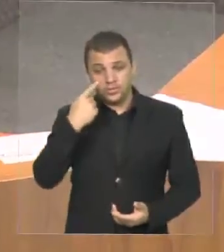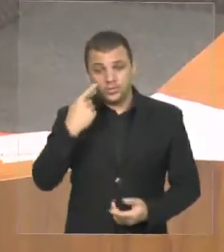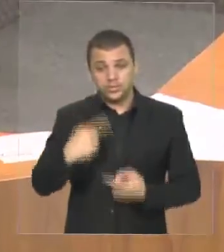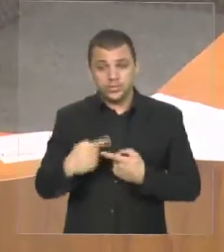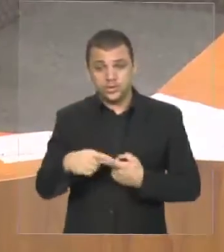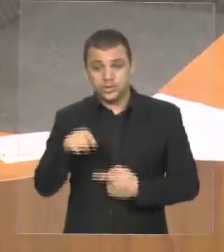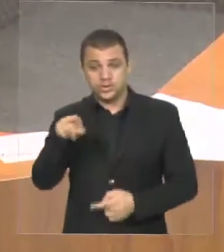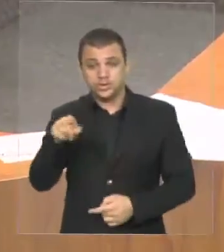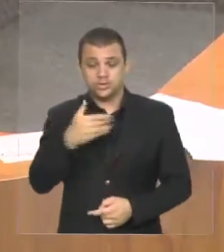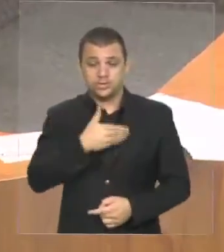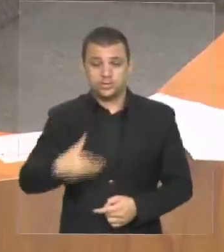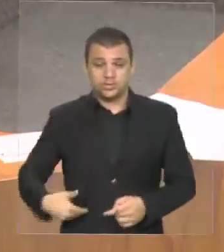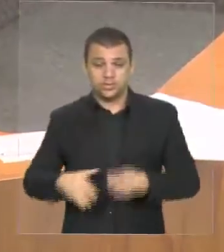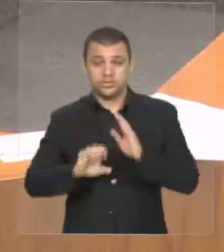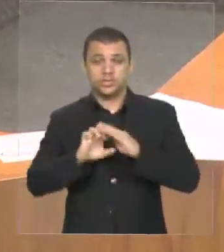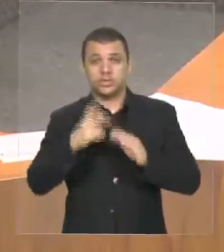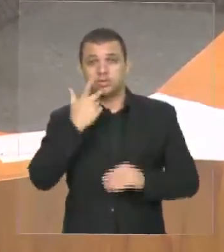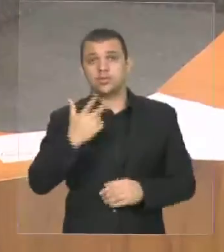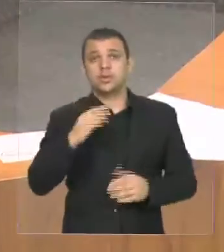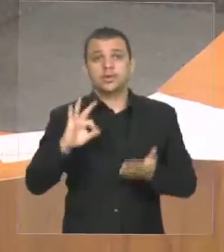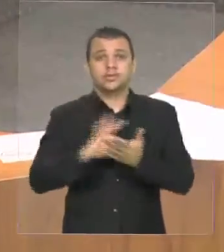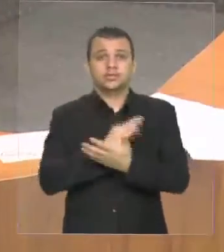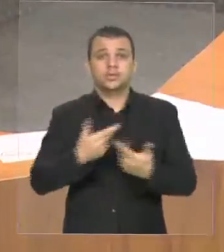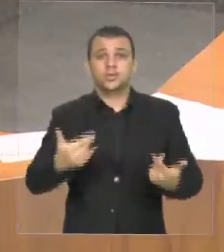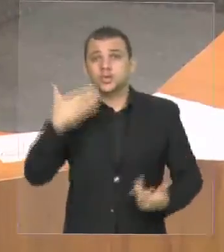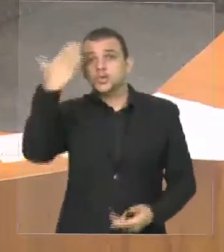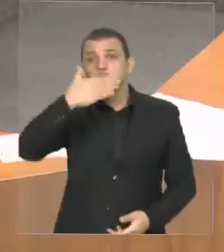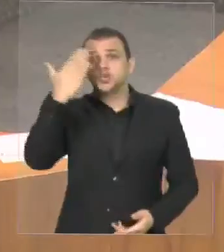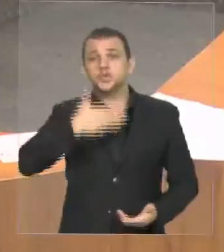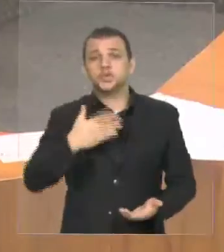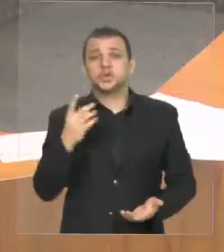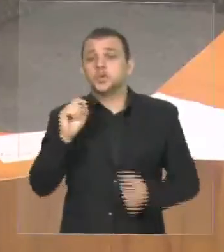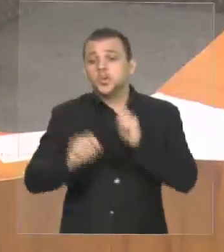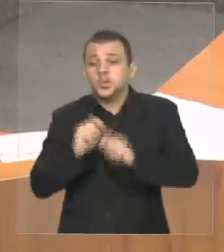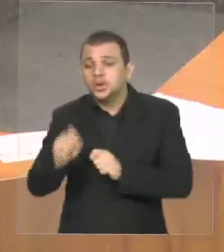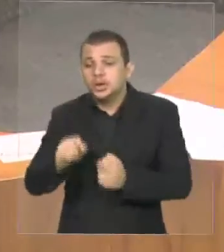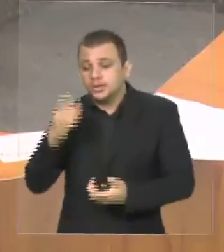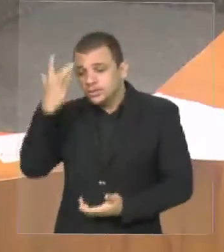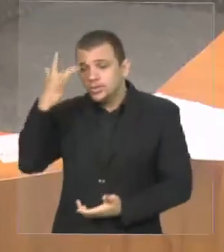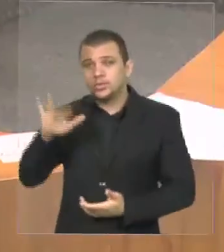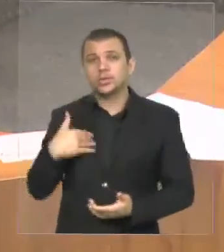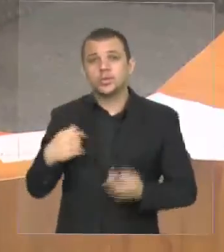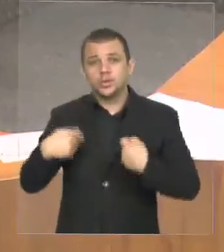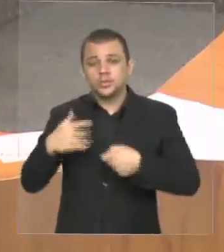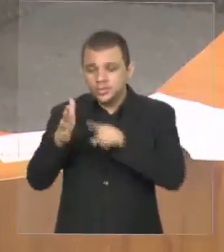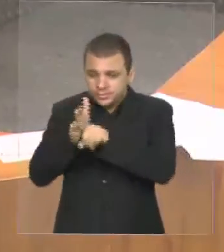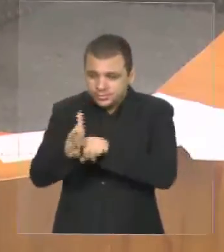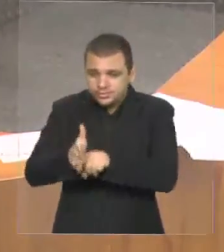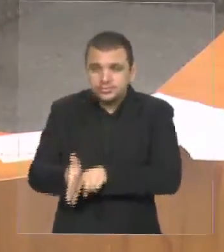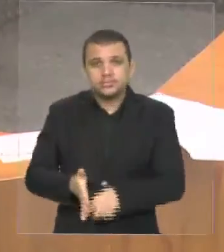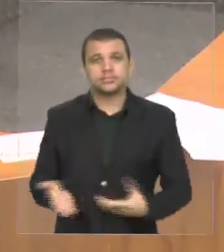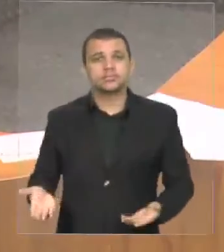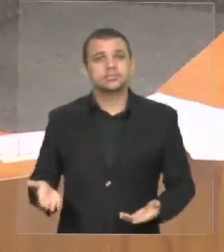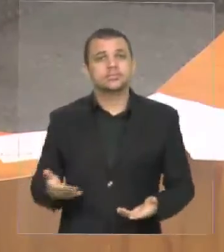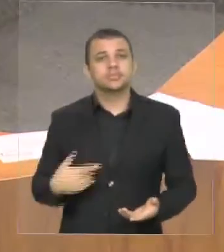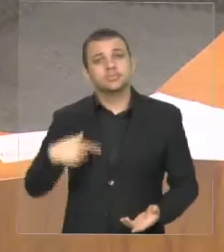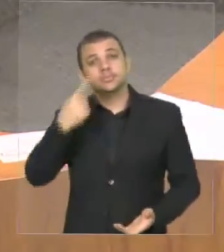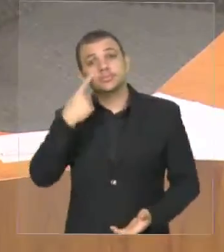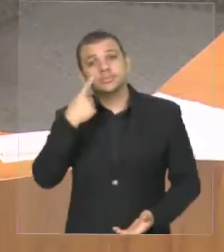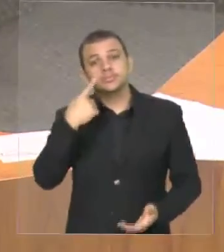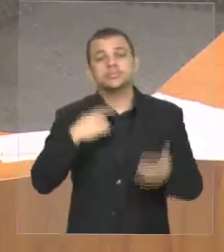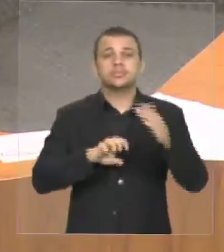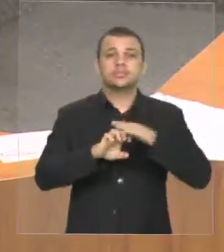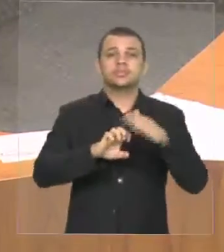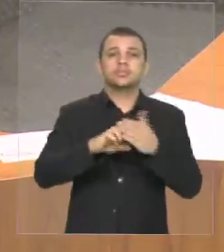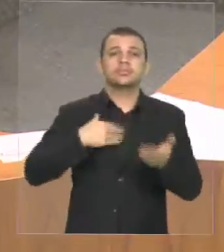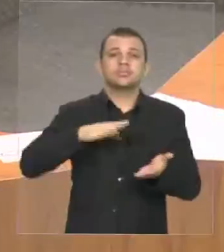o governo do Estado assina as coisas sem nem saber o que está assinando, e eu preciso checar essa informação, as empresas que serão